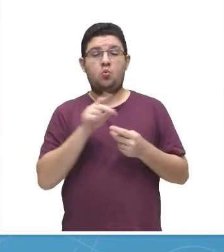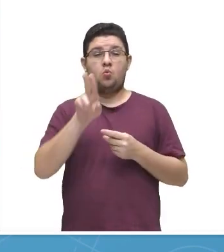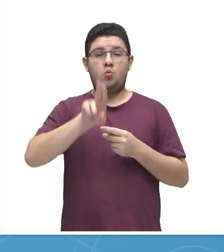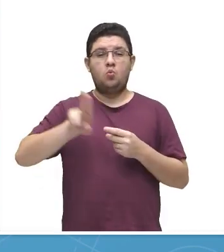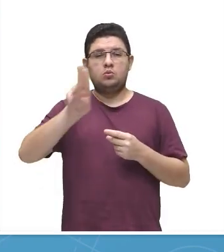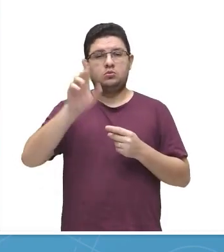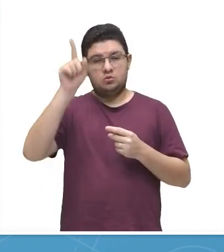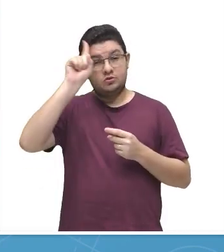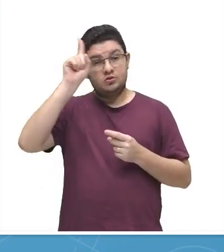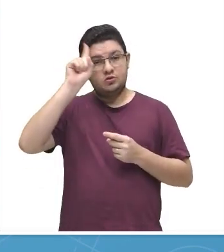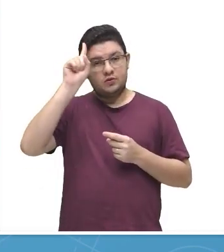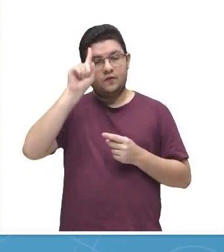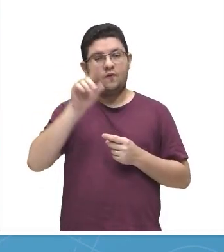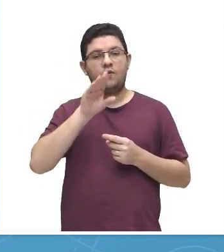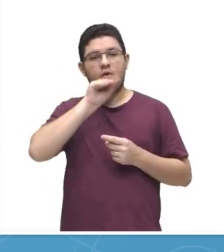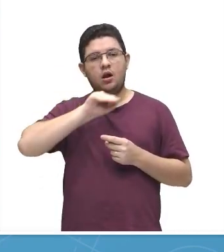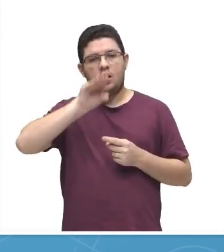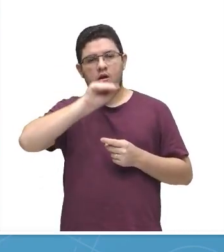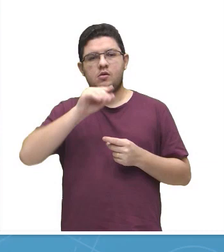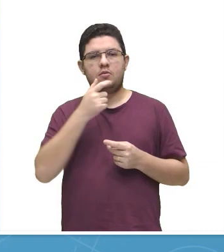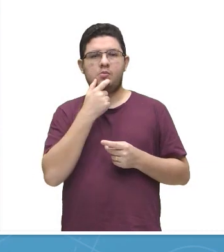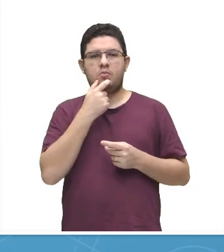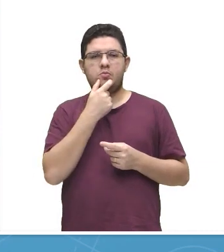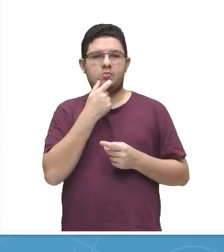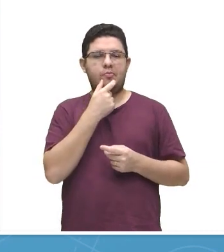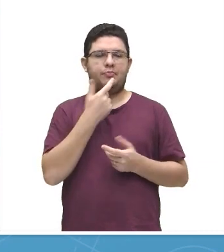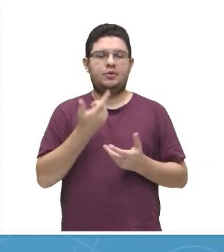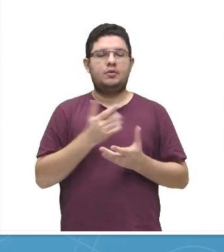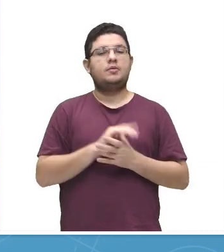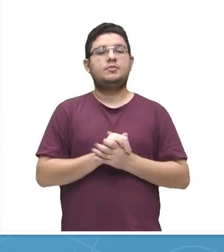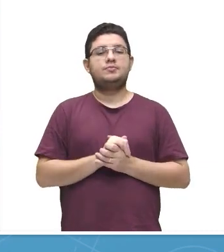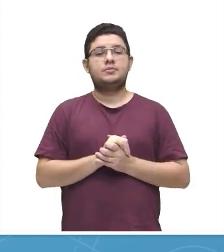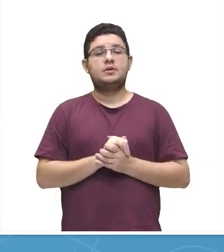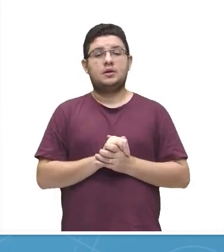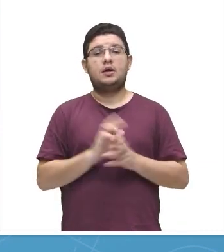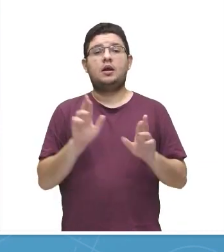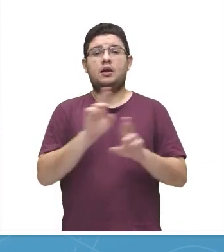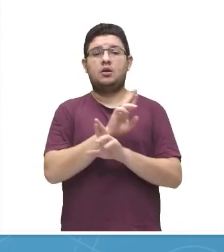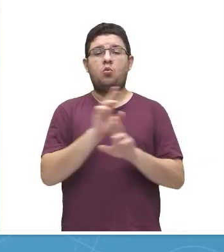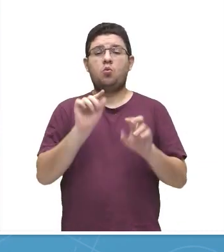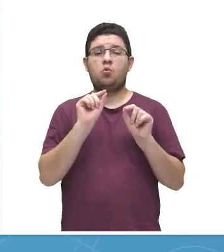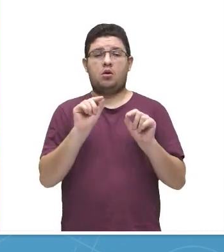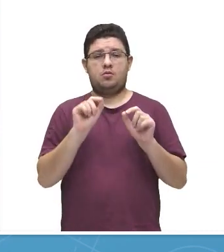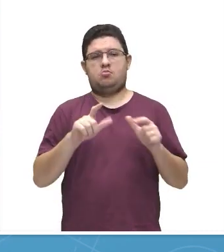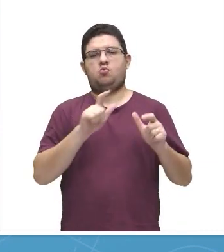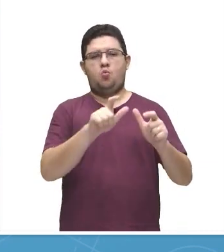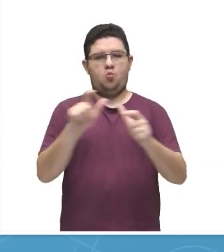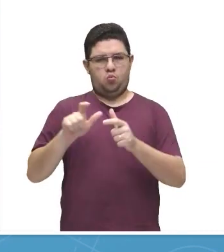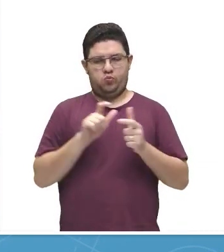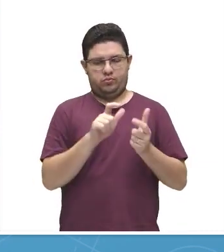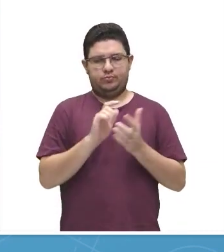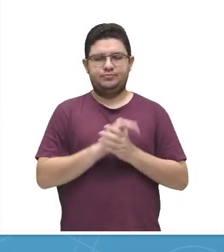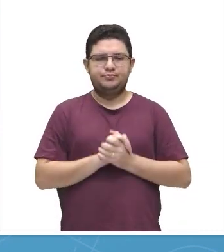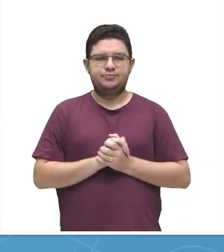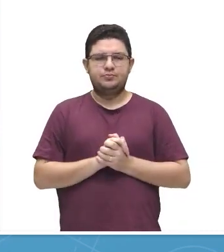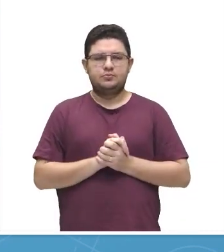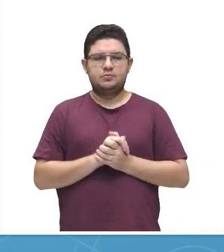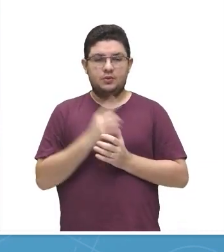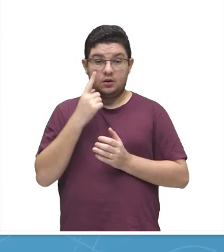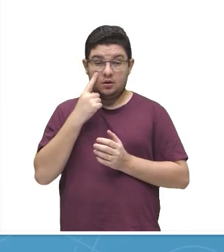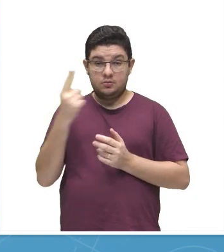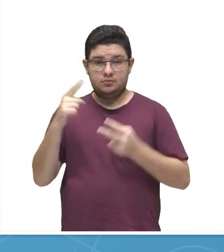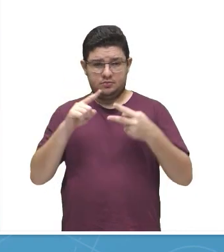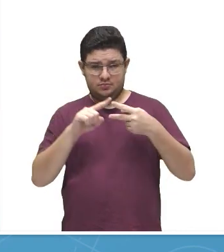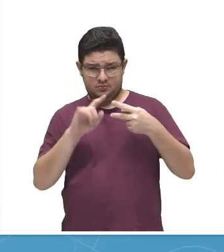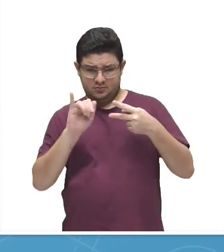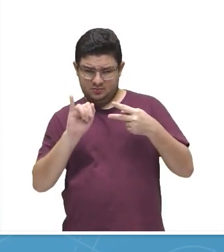dia a dia, tá? Falando em língua inglesa, mas sempre relacionado sempre a lugar. Uma questão importante é que elas significam basicamente a mesma coisa, quer